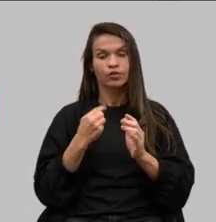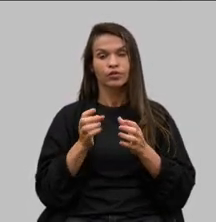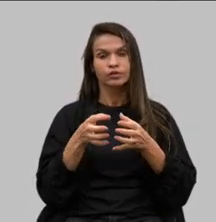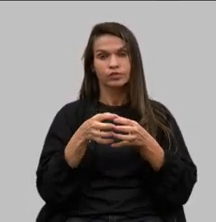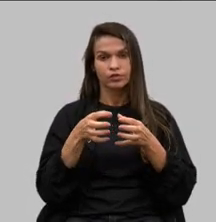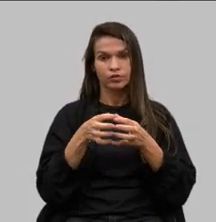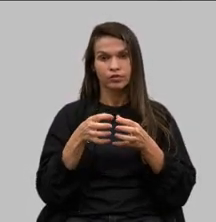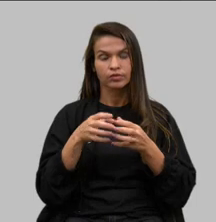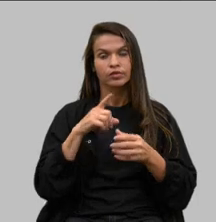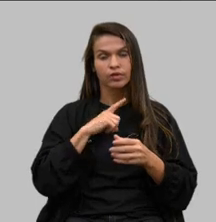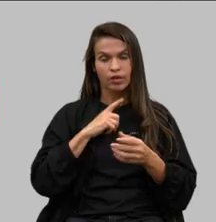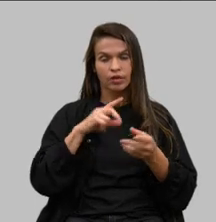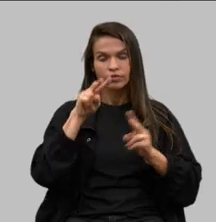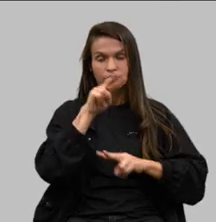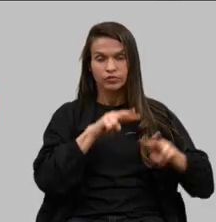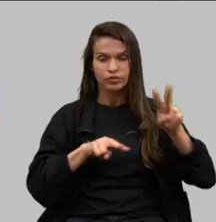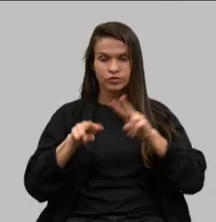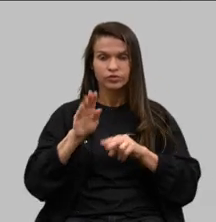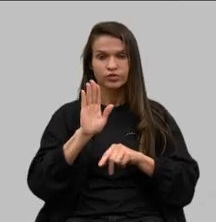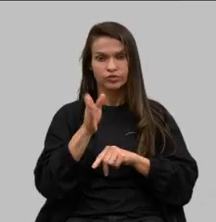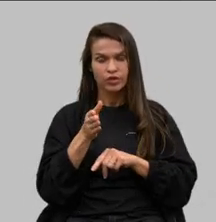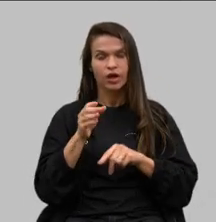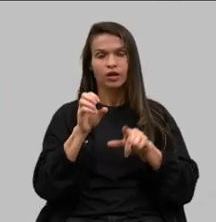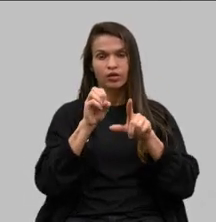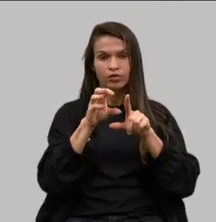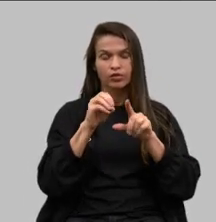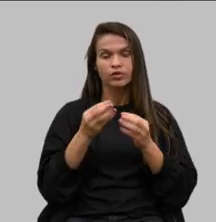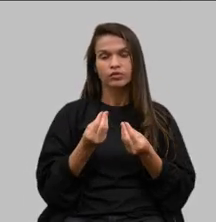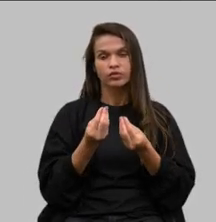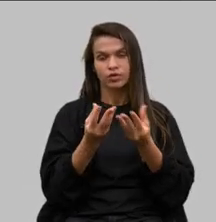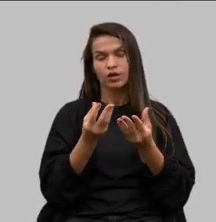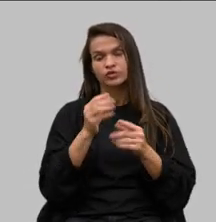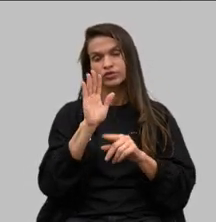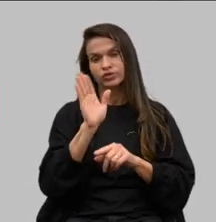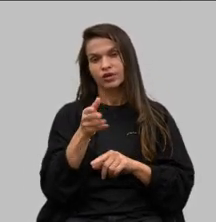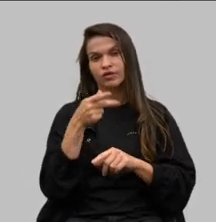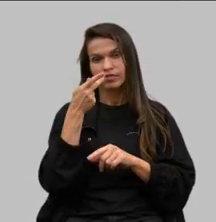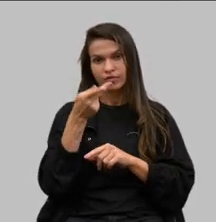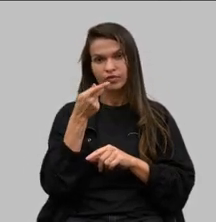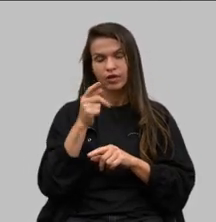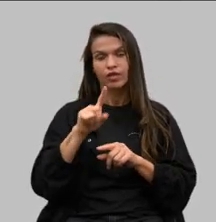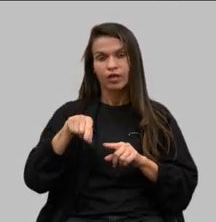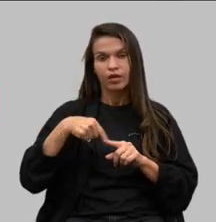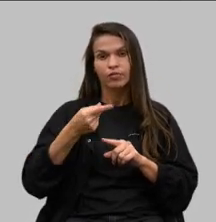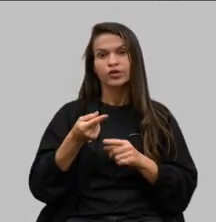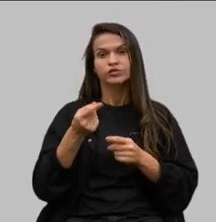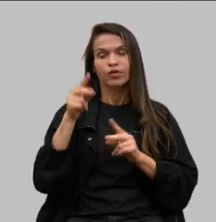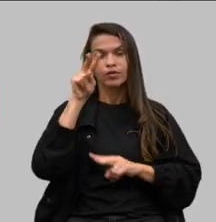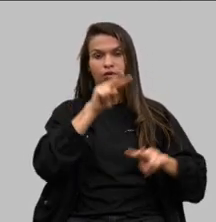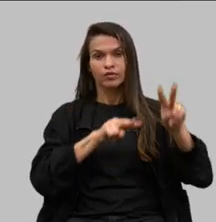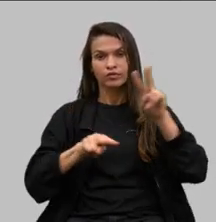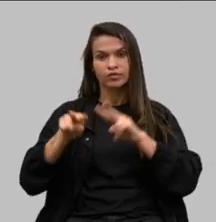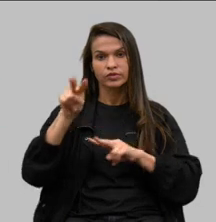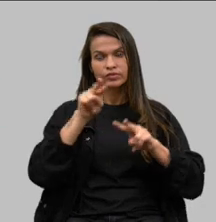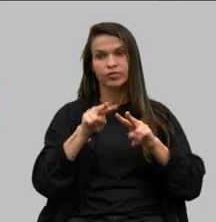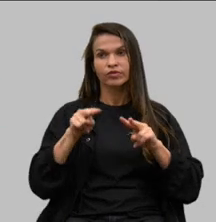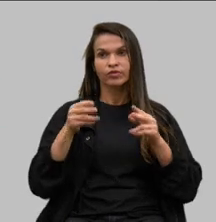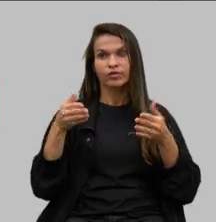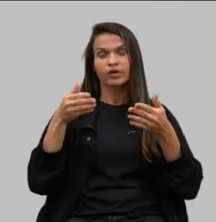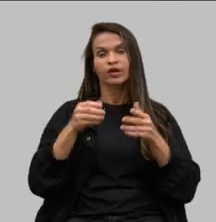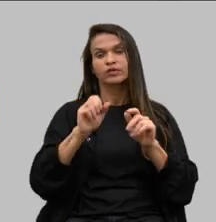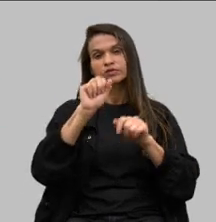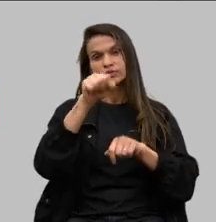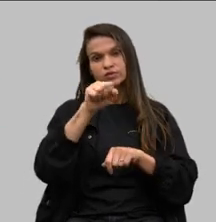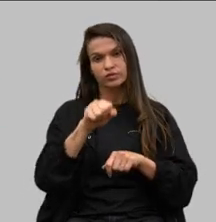as vistorias realizadas os licenciamentos entregues e como eu disse depois há uma revisão para aí sim a